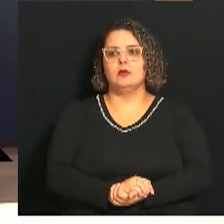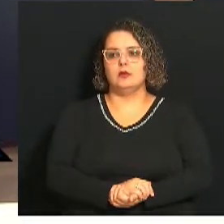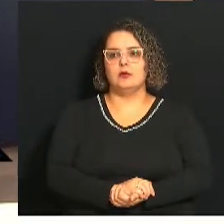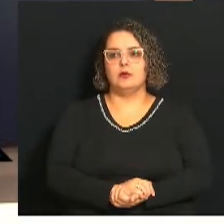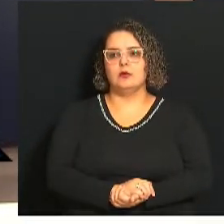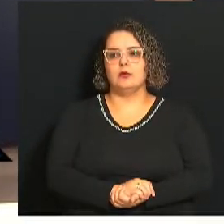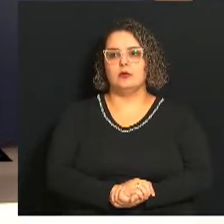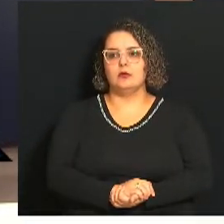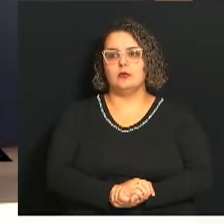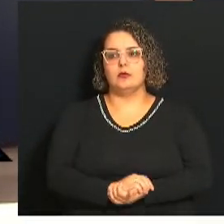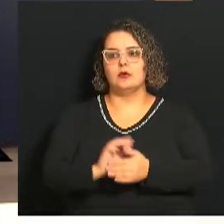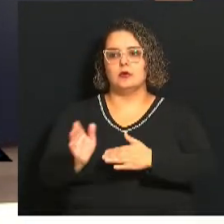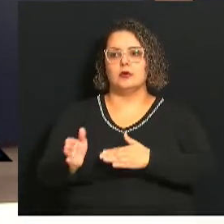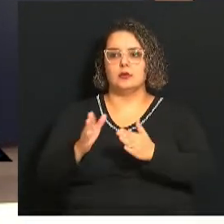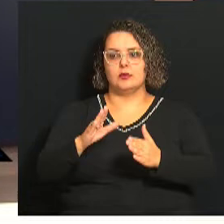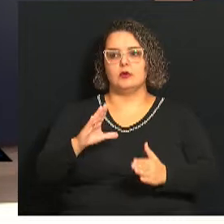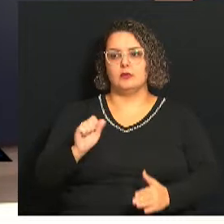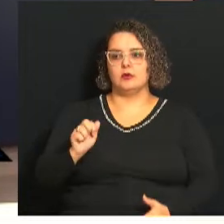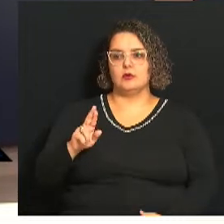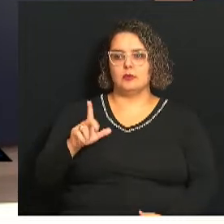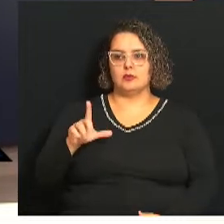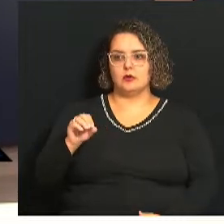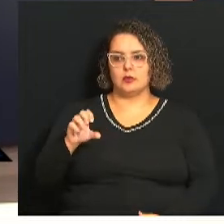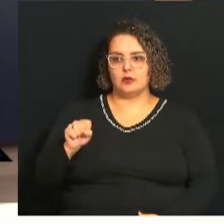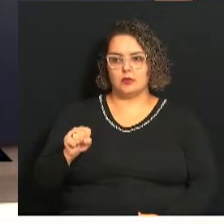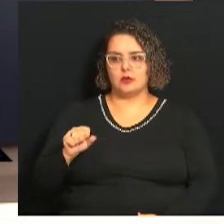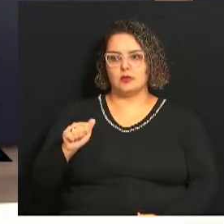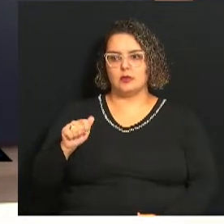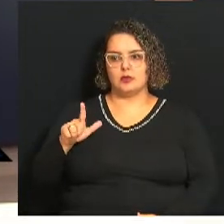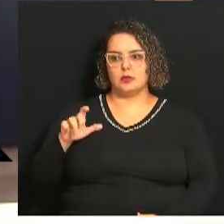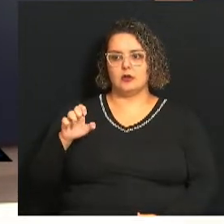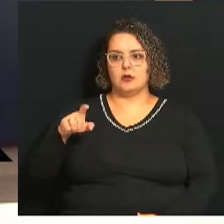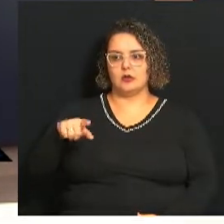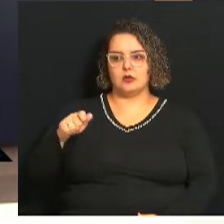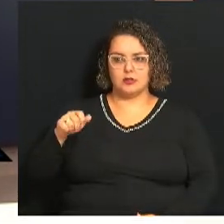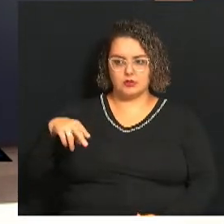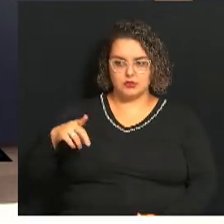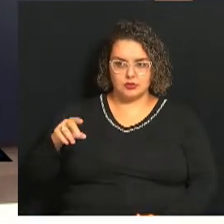mesma linha, o Carlos Alexandre que pergunta por